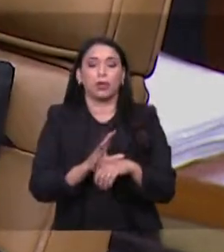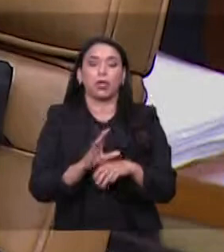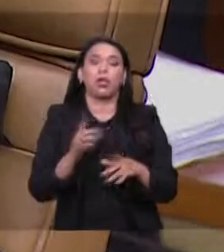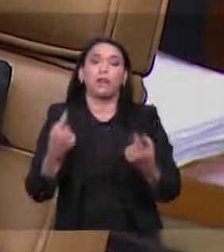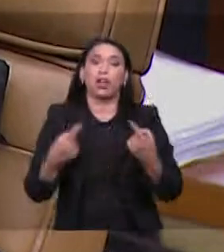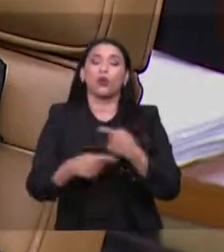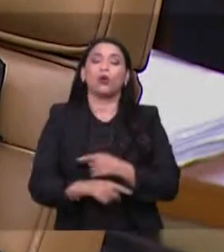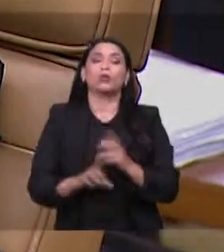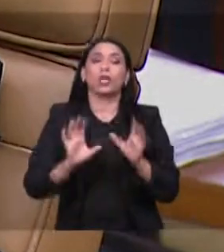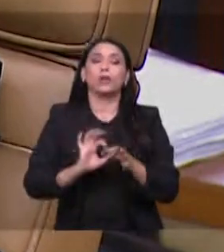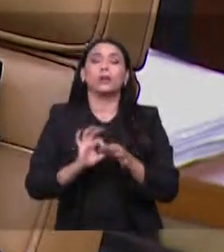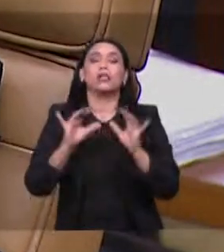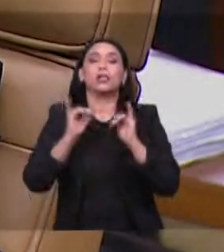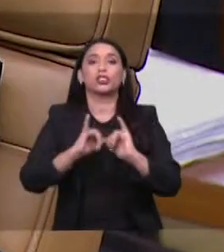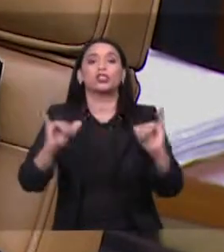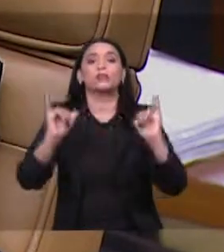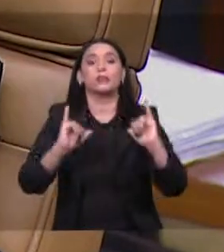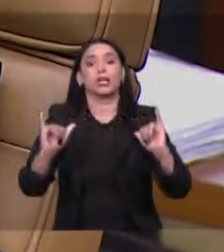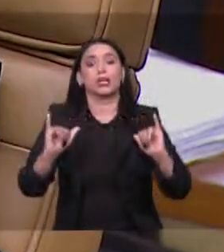imprensa.